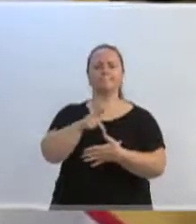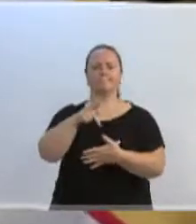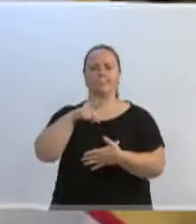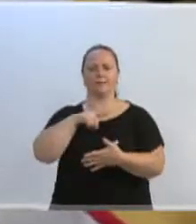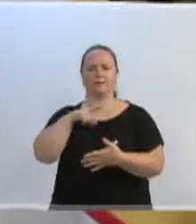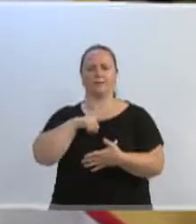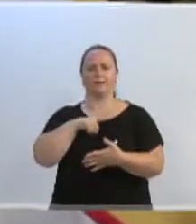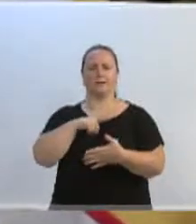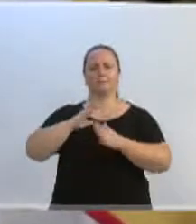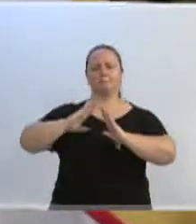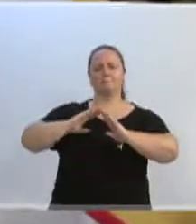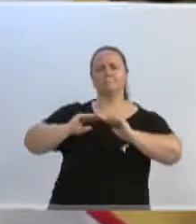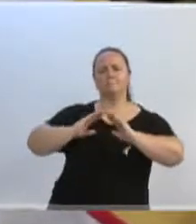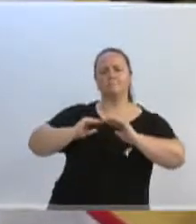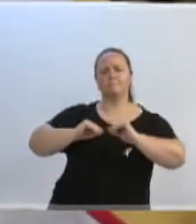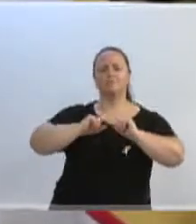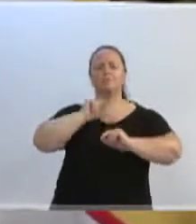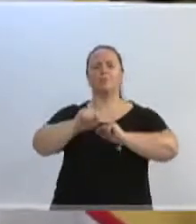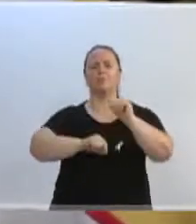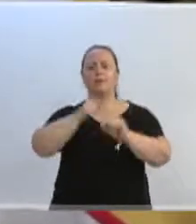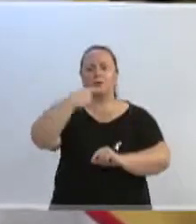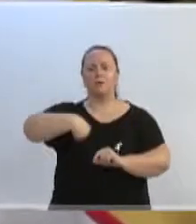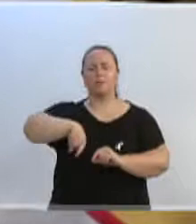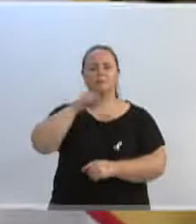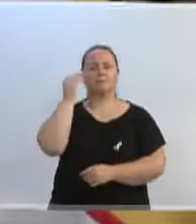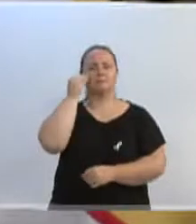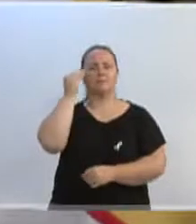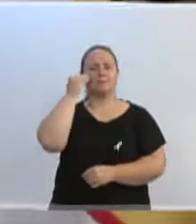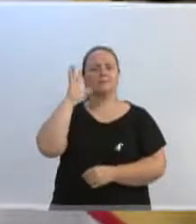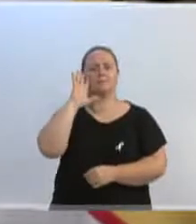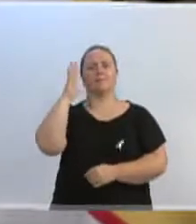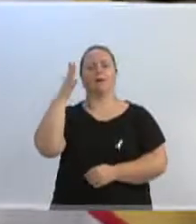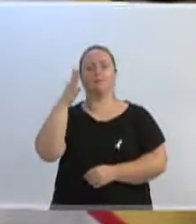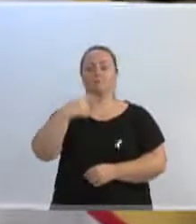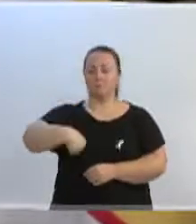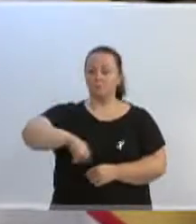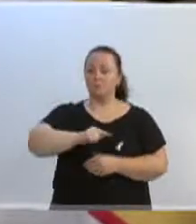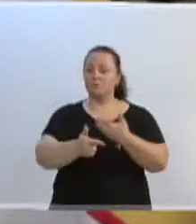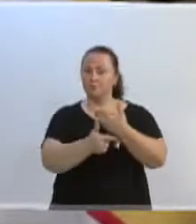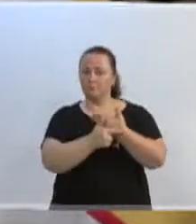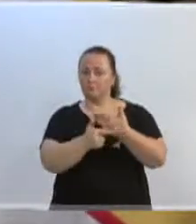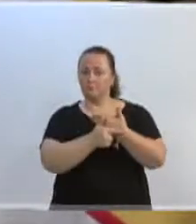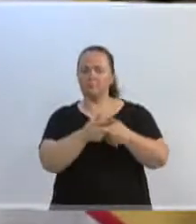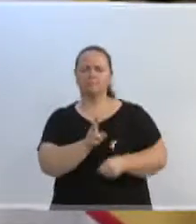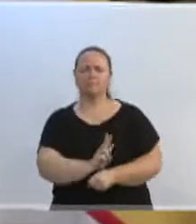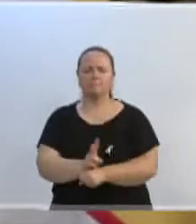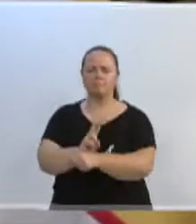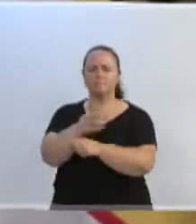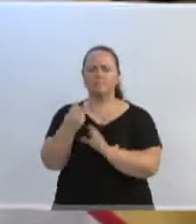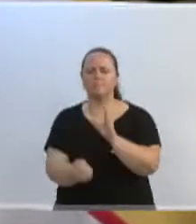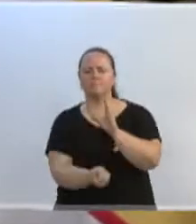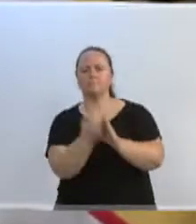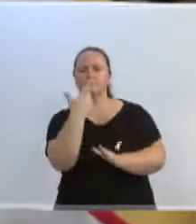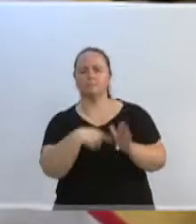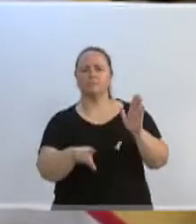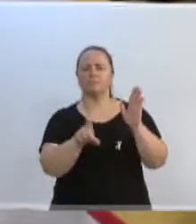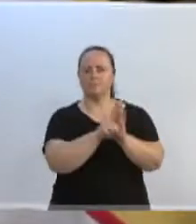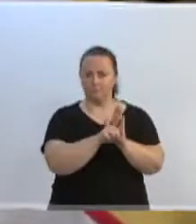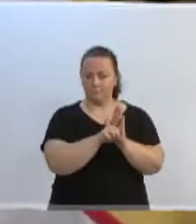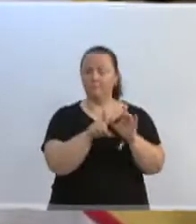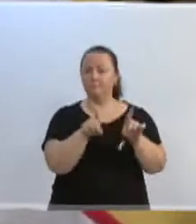as demandas, e buscar fazer a nossa parte. Nossa função aqui é legislar, fiscalizar, e além dessas duas